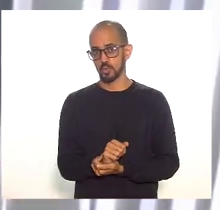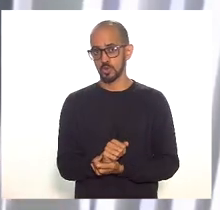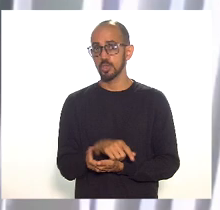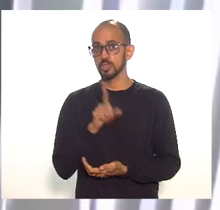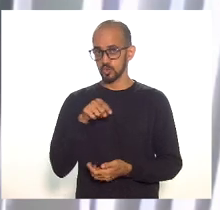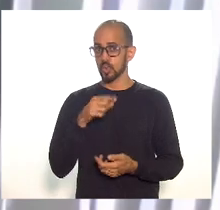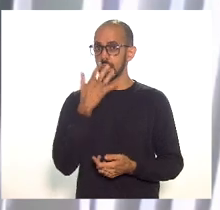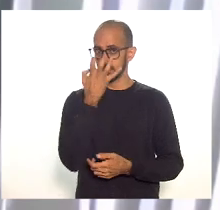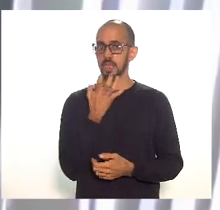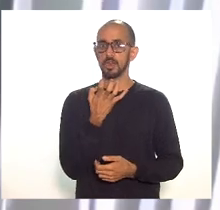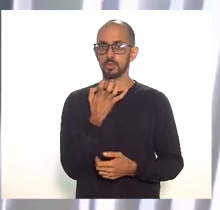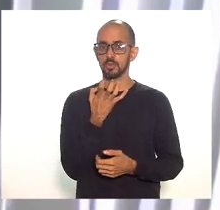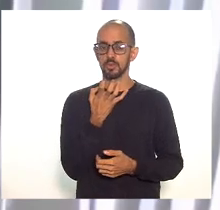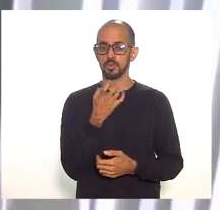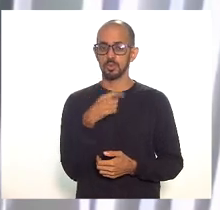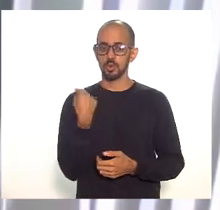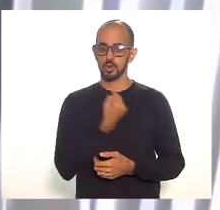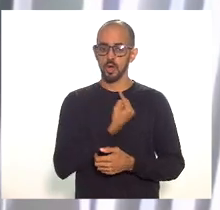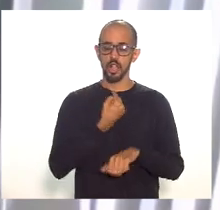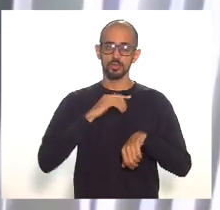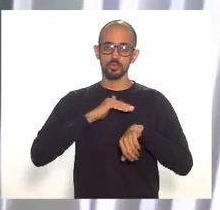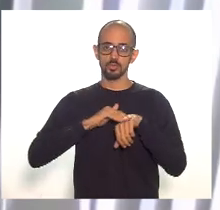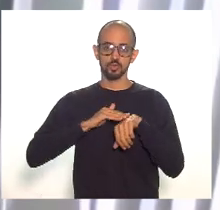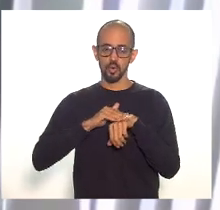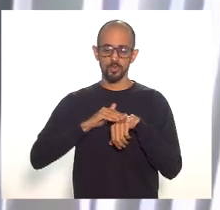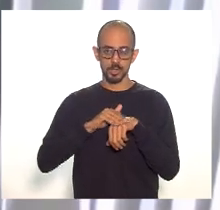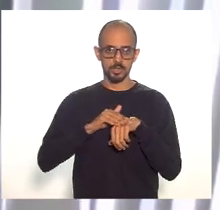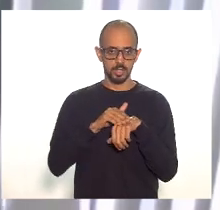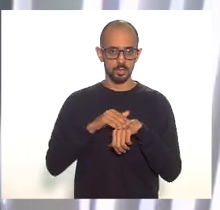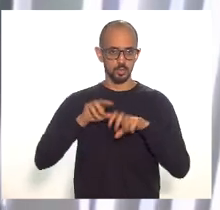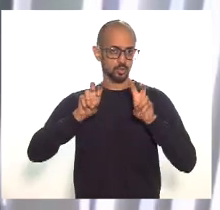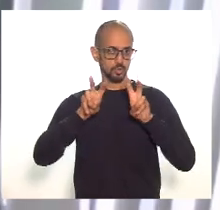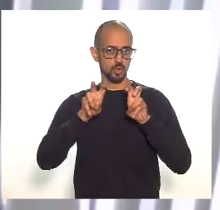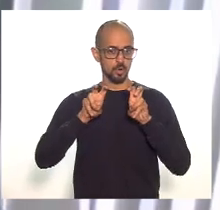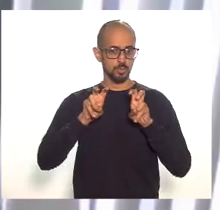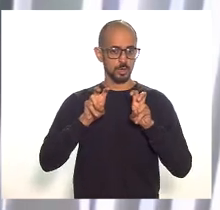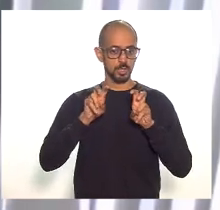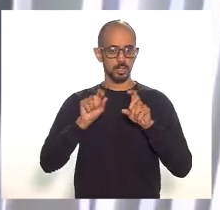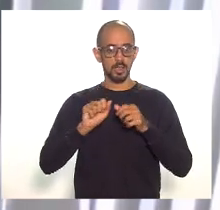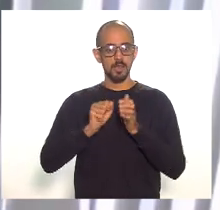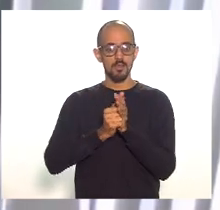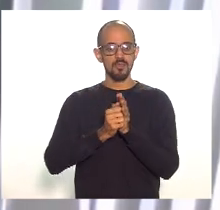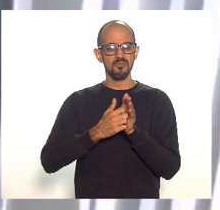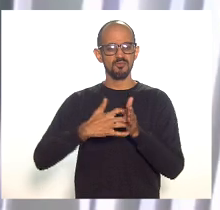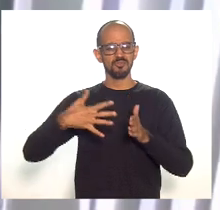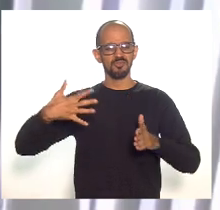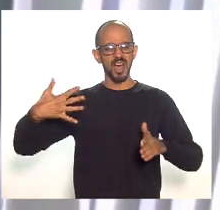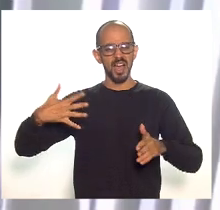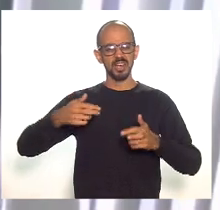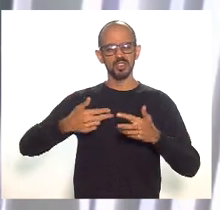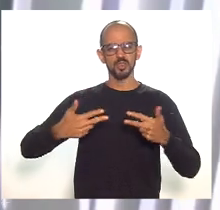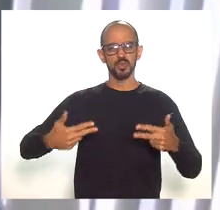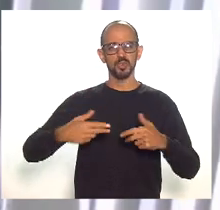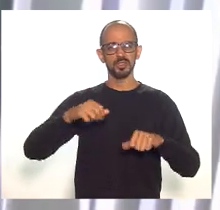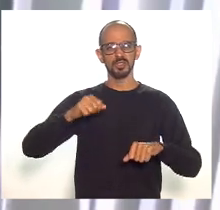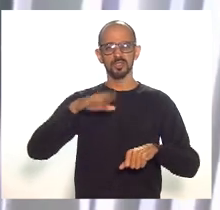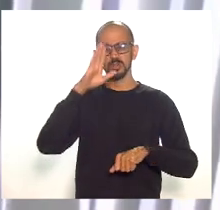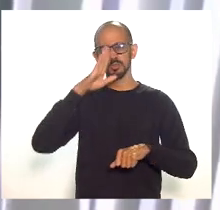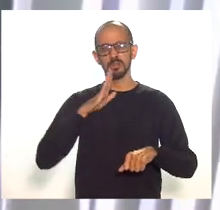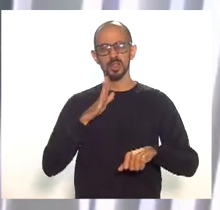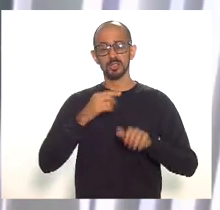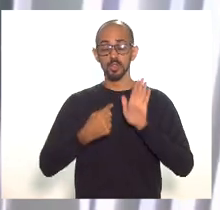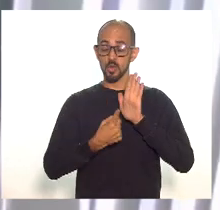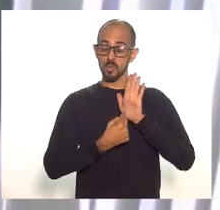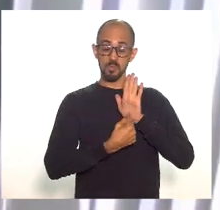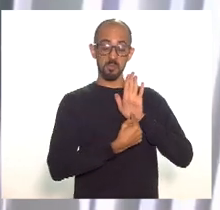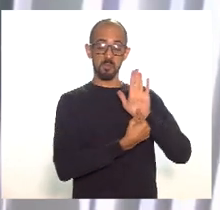muito sério. A gente vem conversando aqui, vem debatendo aqui sobre várias situações que deixam o Brasil, diante do